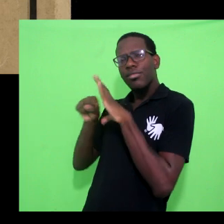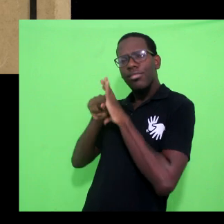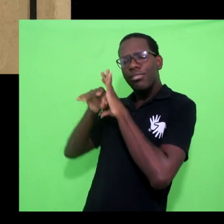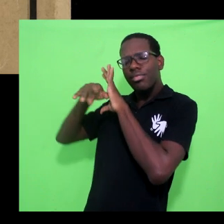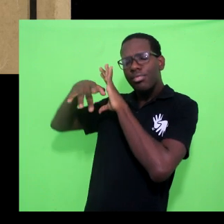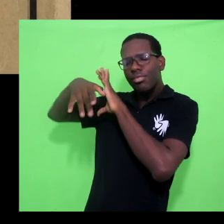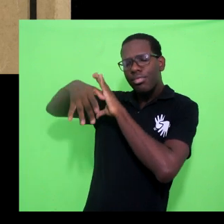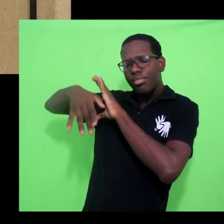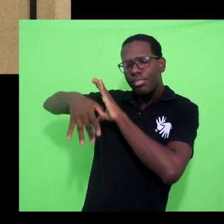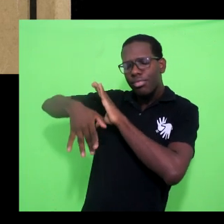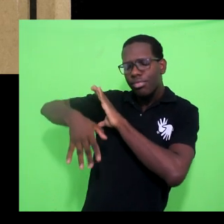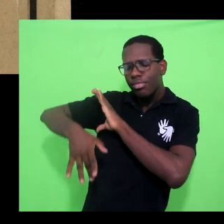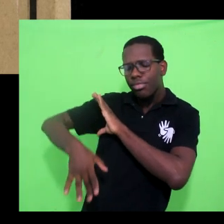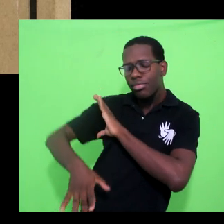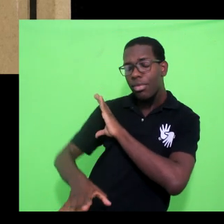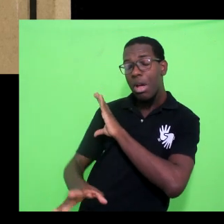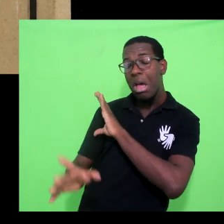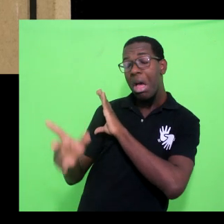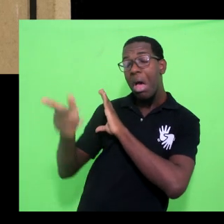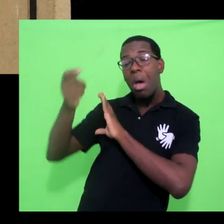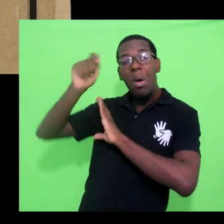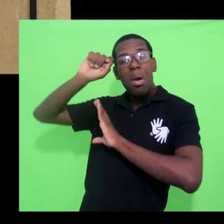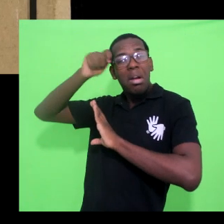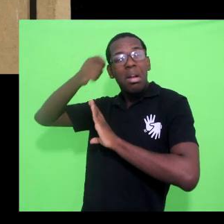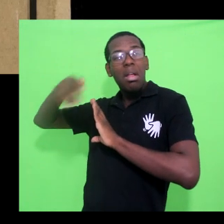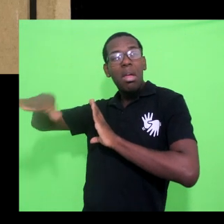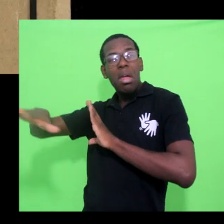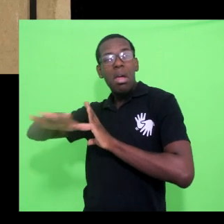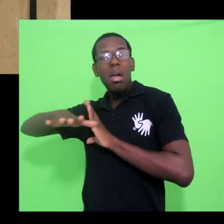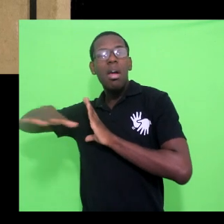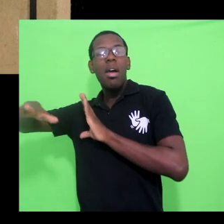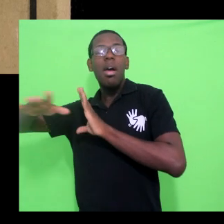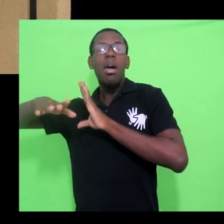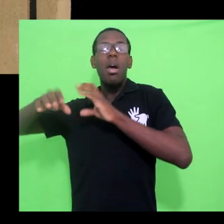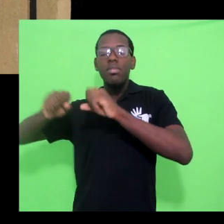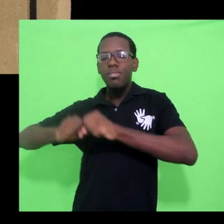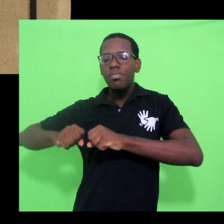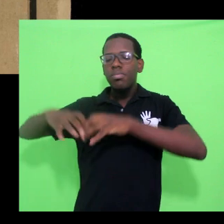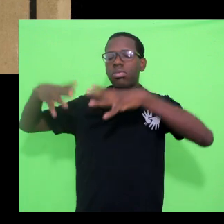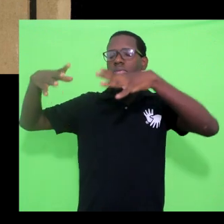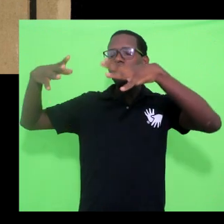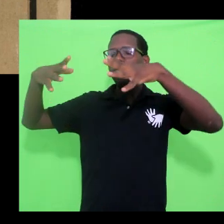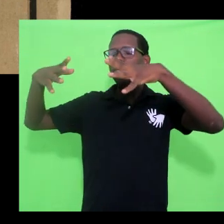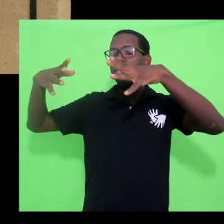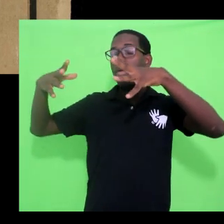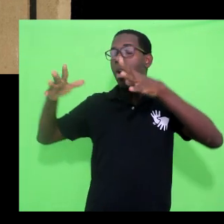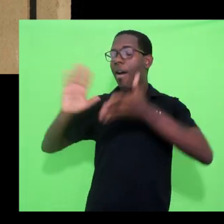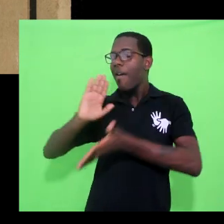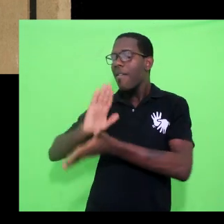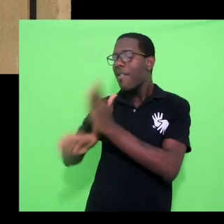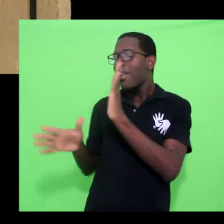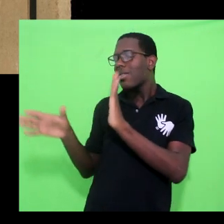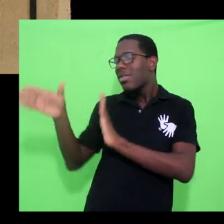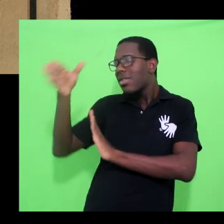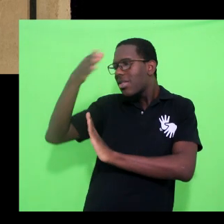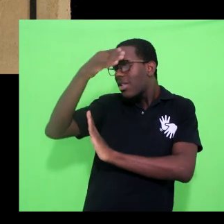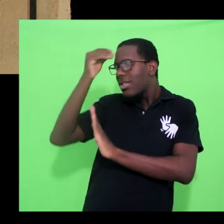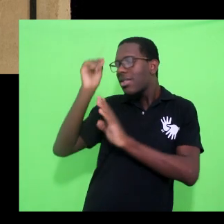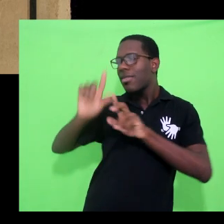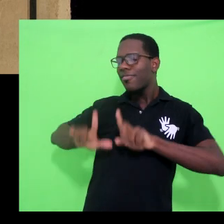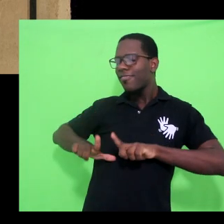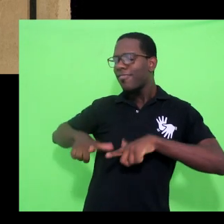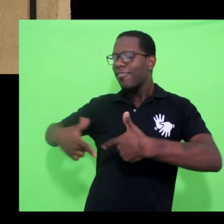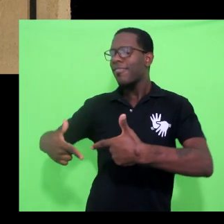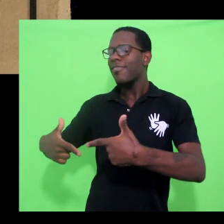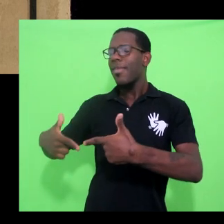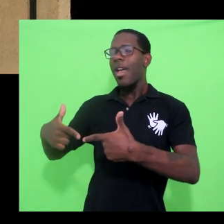bravia. Dos negros que ali rolaram, numa explosão implacável, o viajante esquecia. Precipitados no